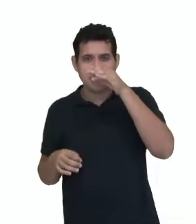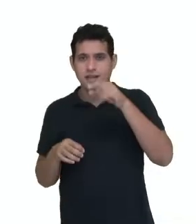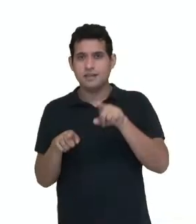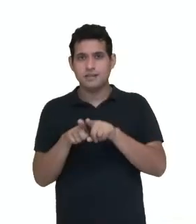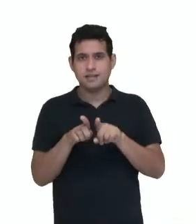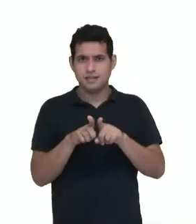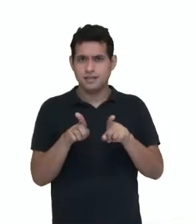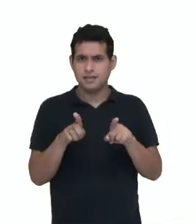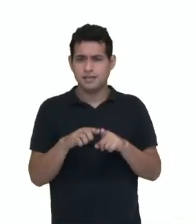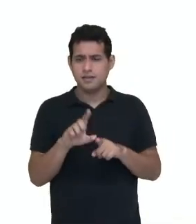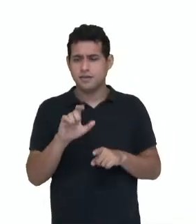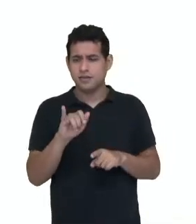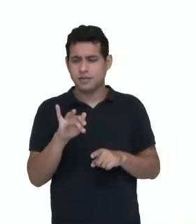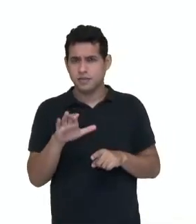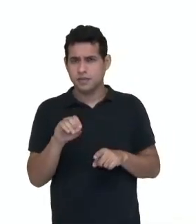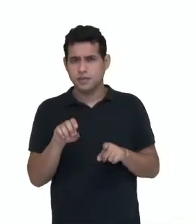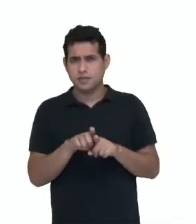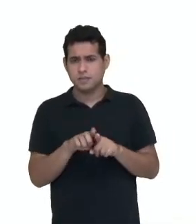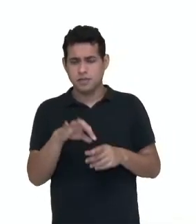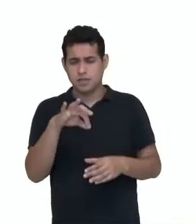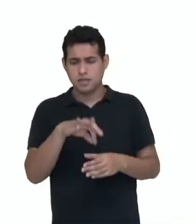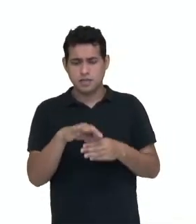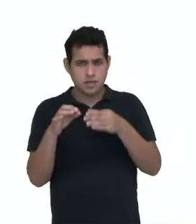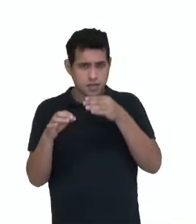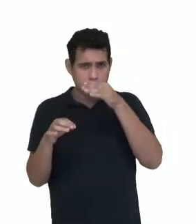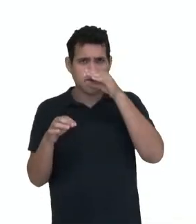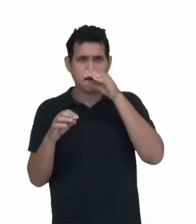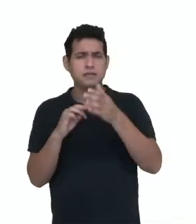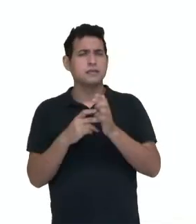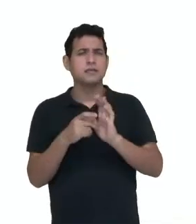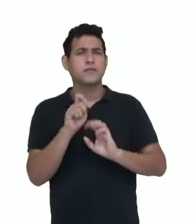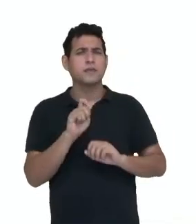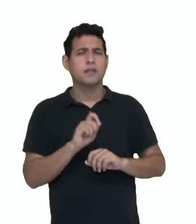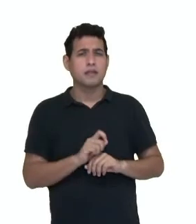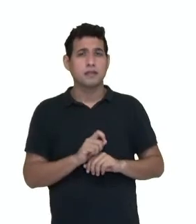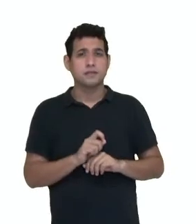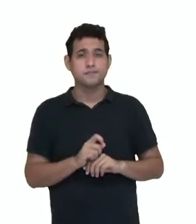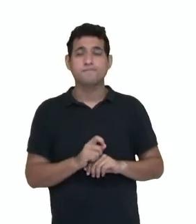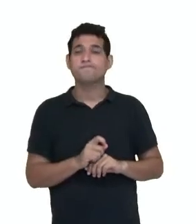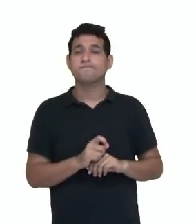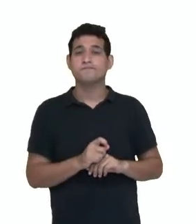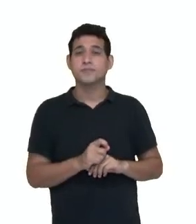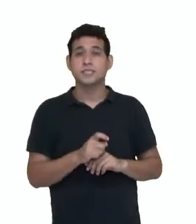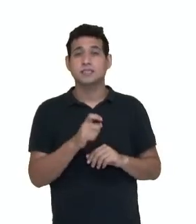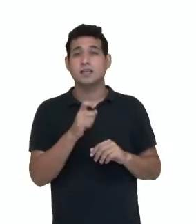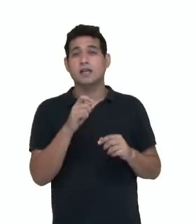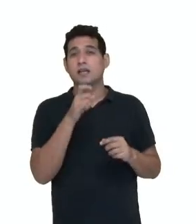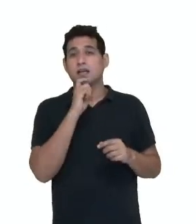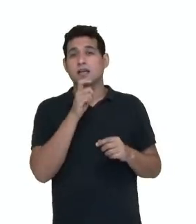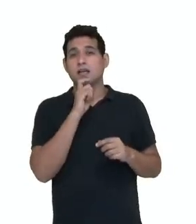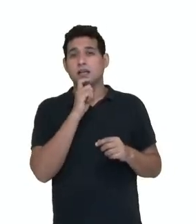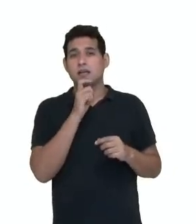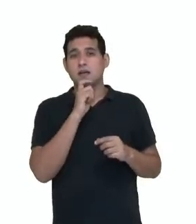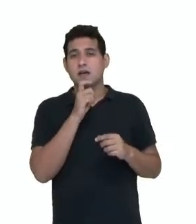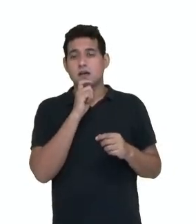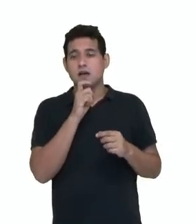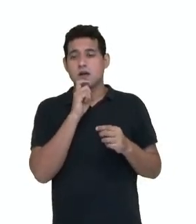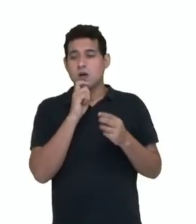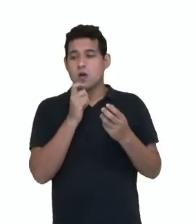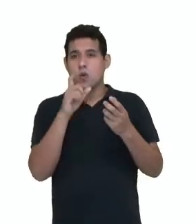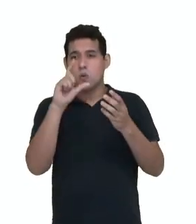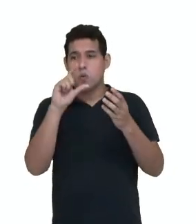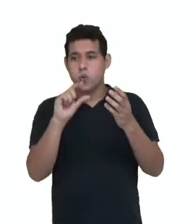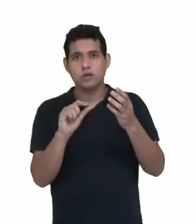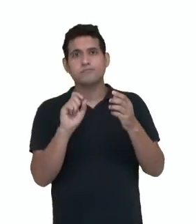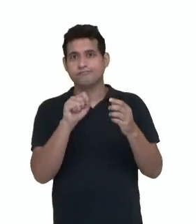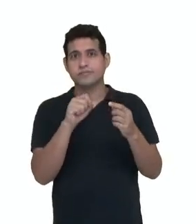líquido que está aqui na xícara, esse líquido vai perder a temperatura, vai diminuir a temperatura, certo? Porque ele vai